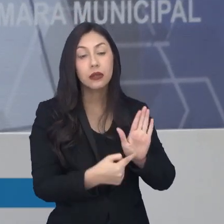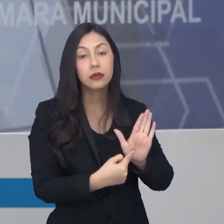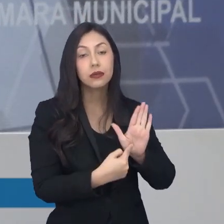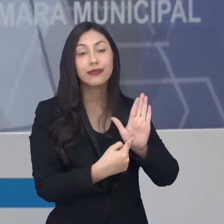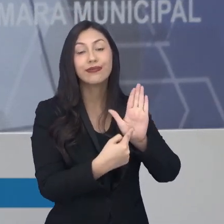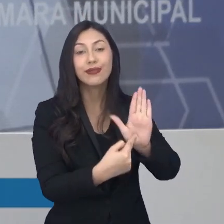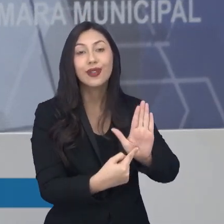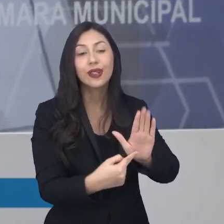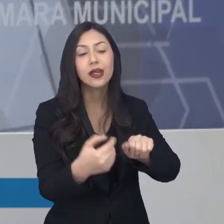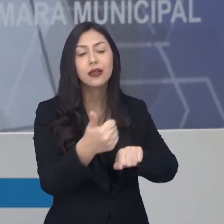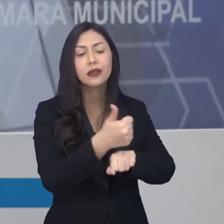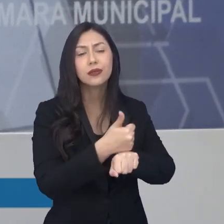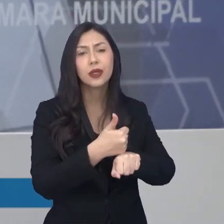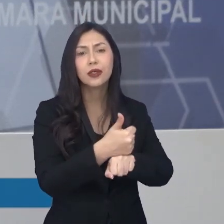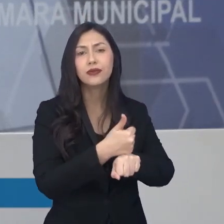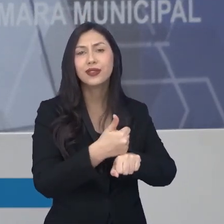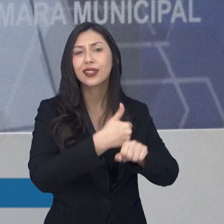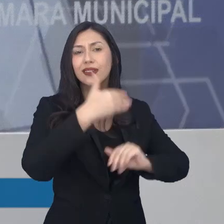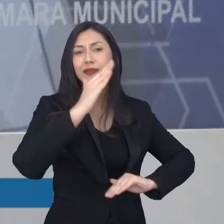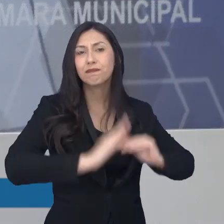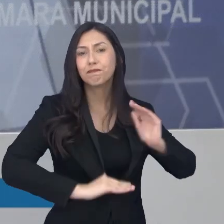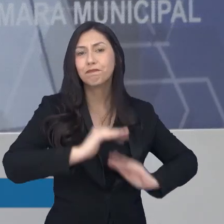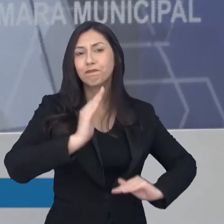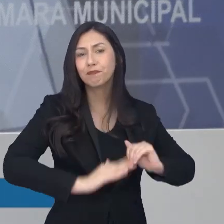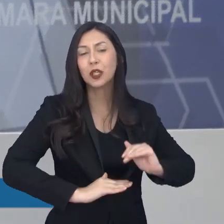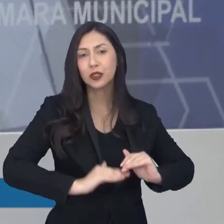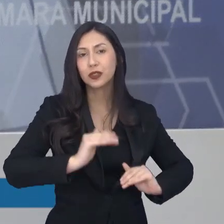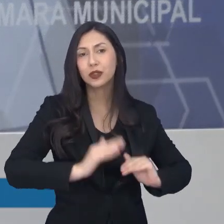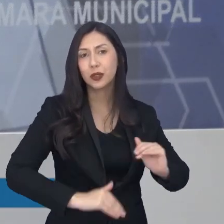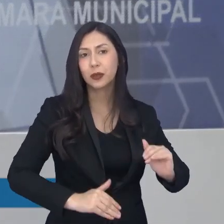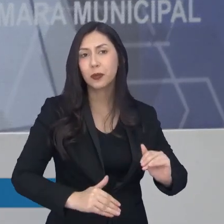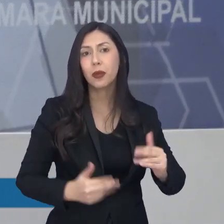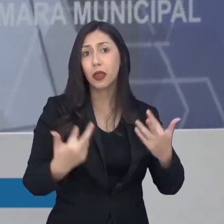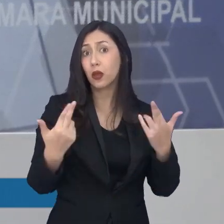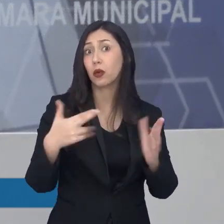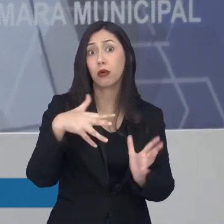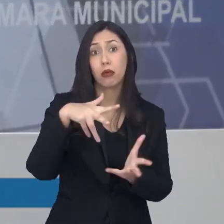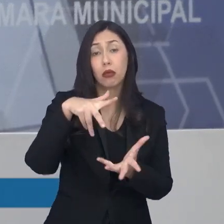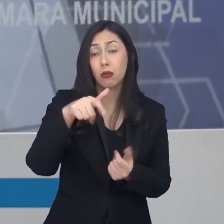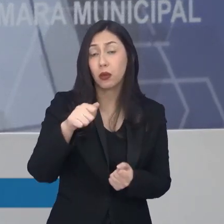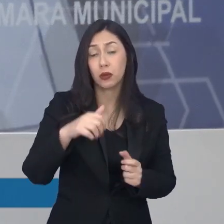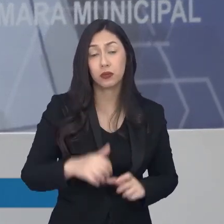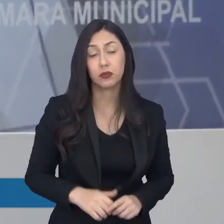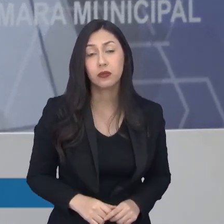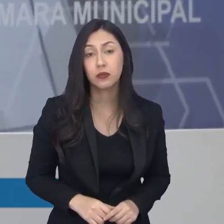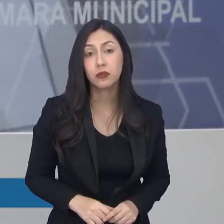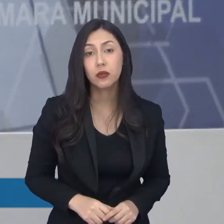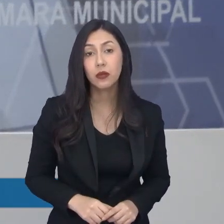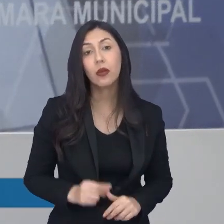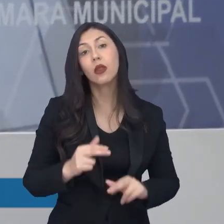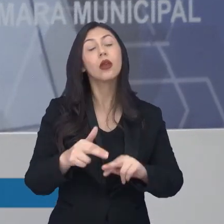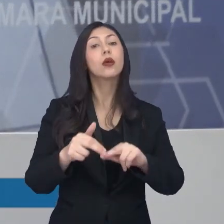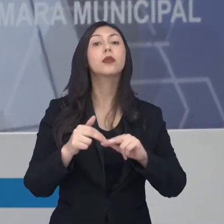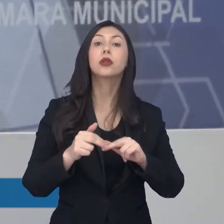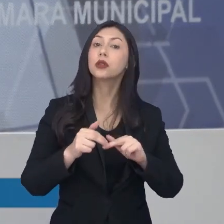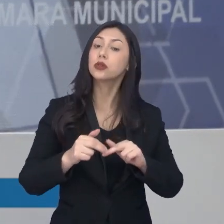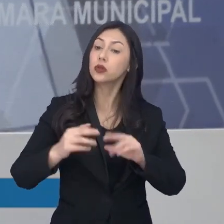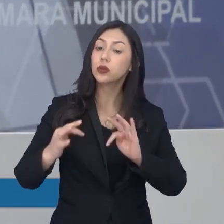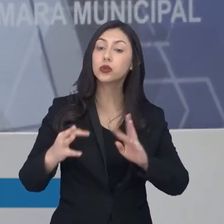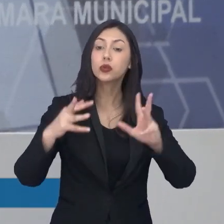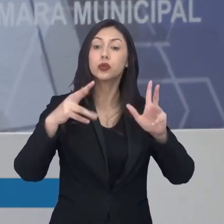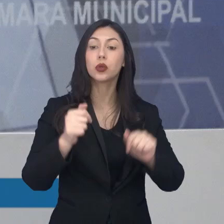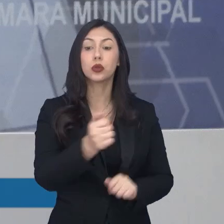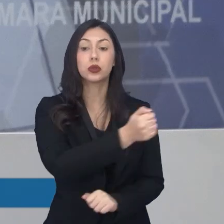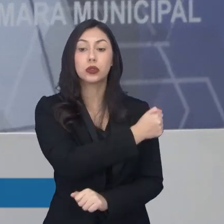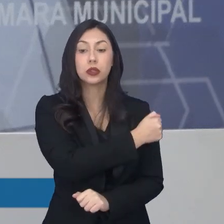a profissão na prática, como é aqui fora. Por isso, todos os nossos